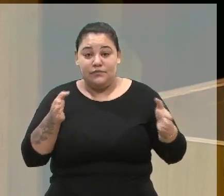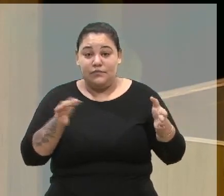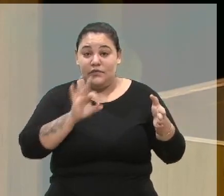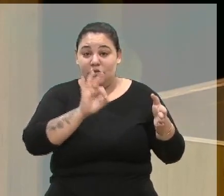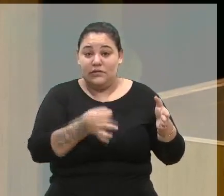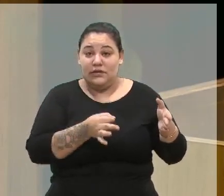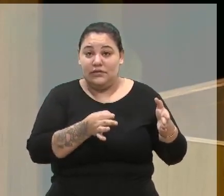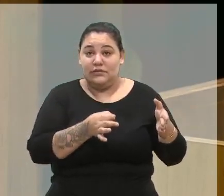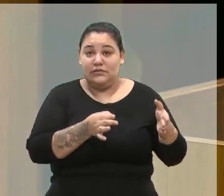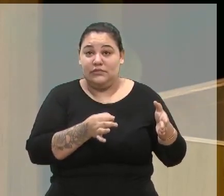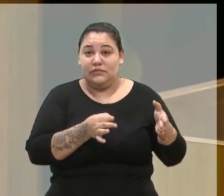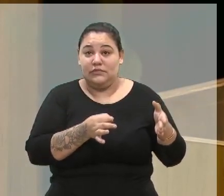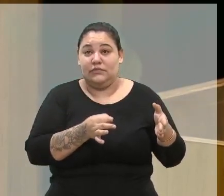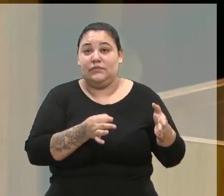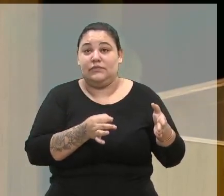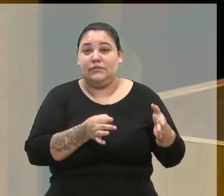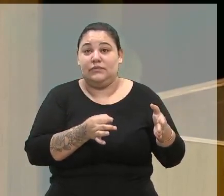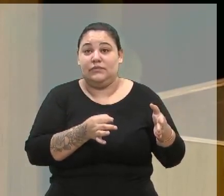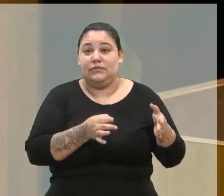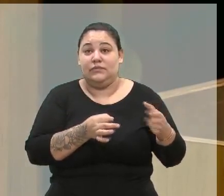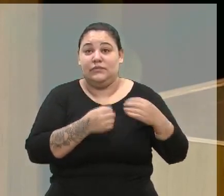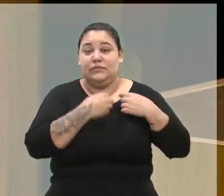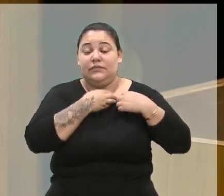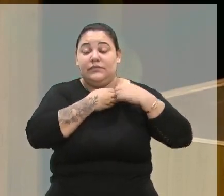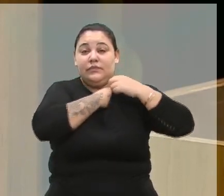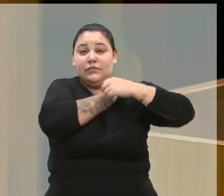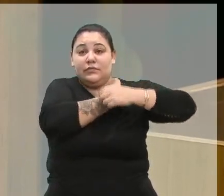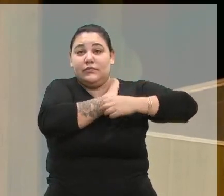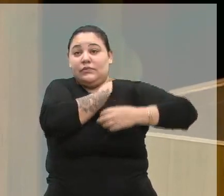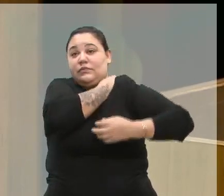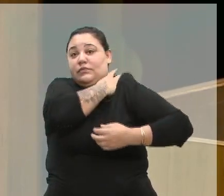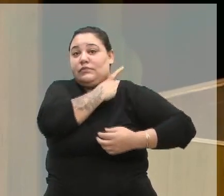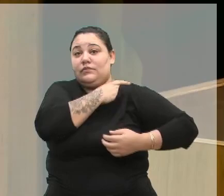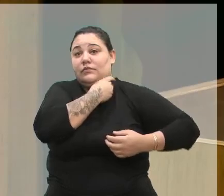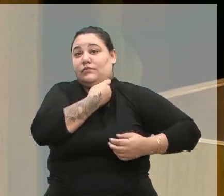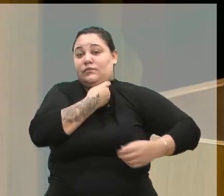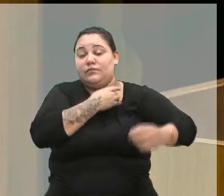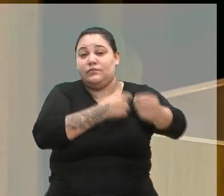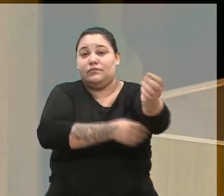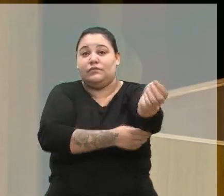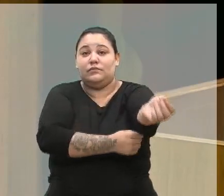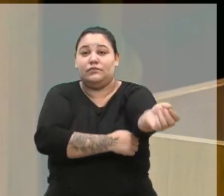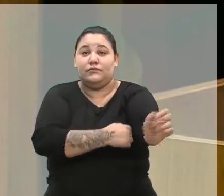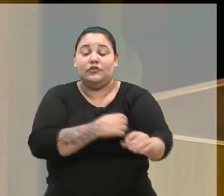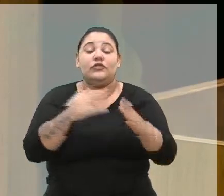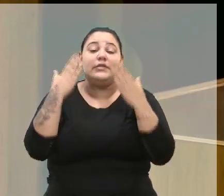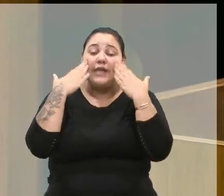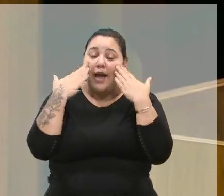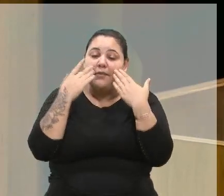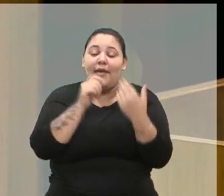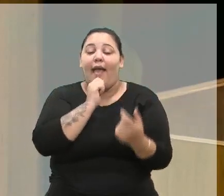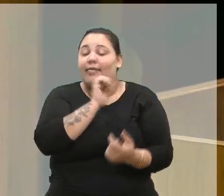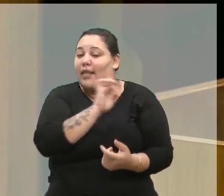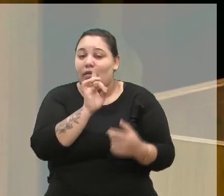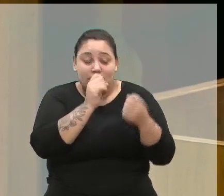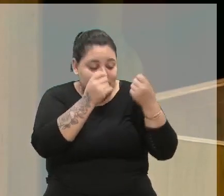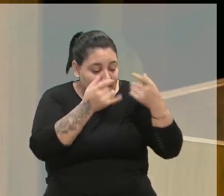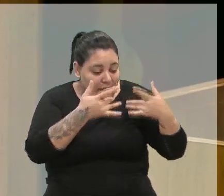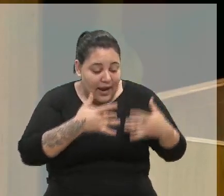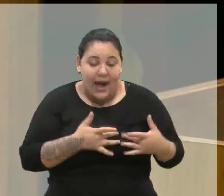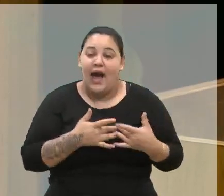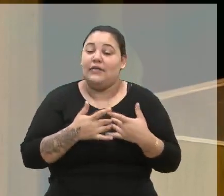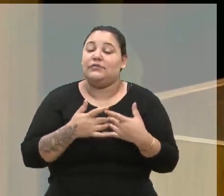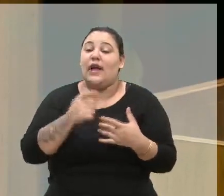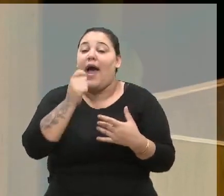ali imposto para te pagar. Mesmo sabendo que não foi explicado, que não foi extremamente divulgado, que não